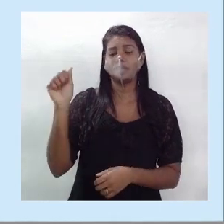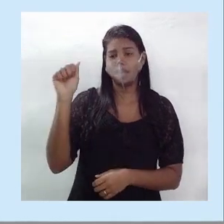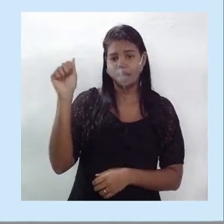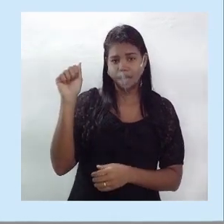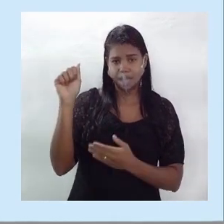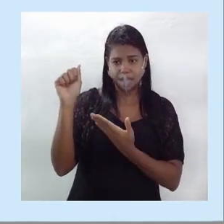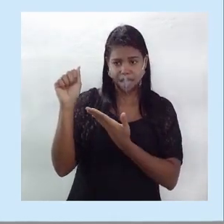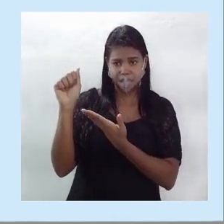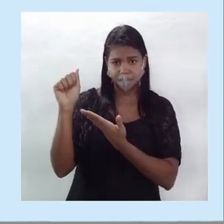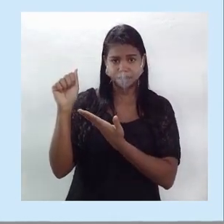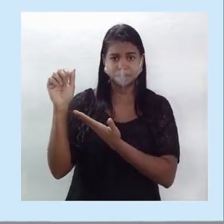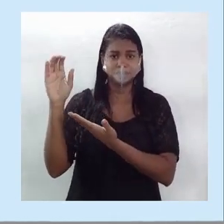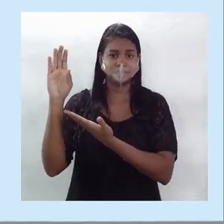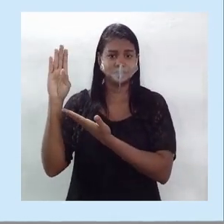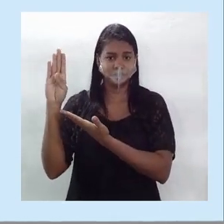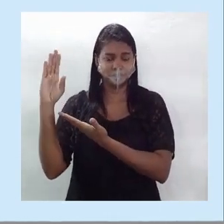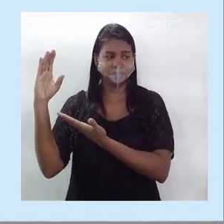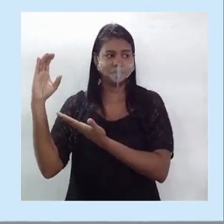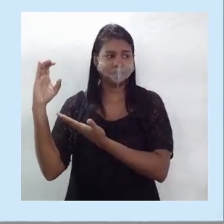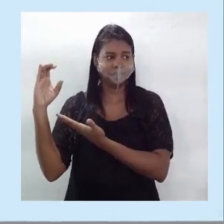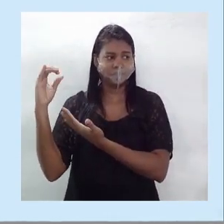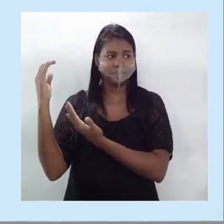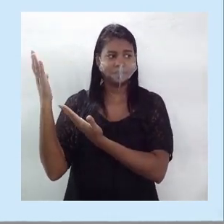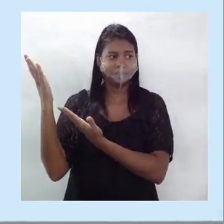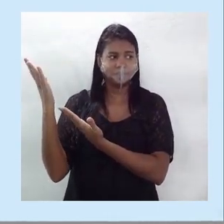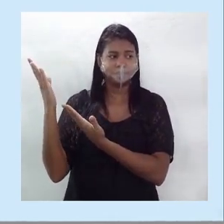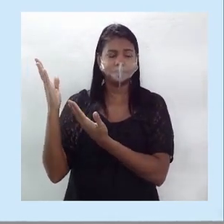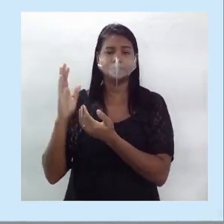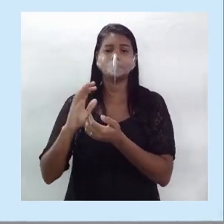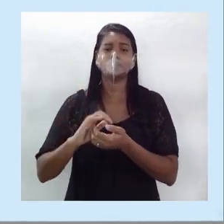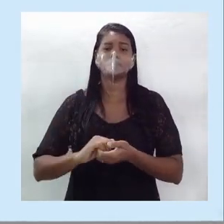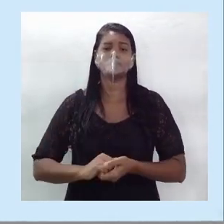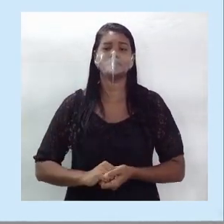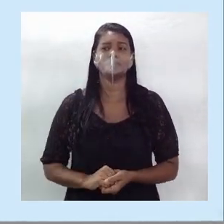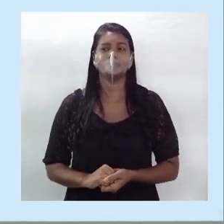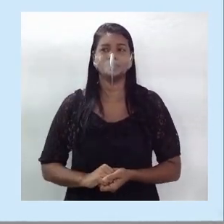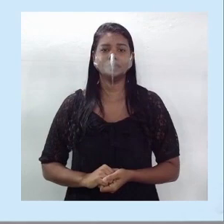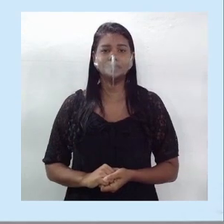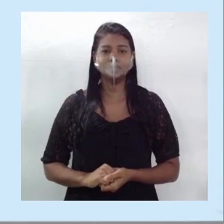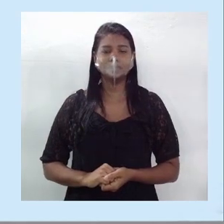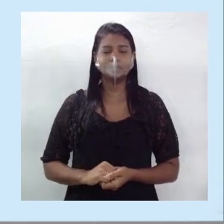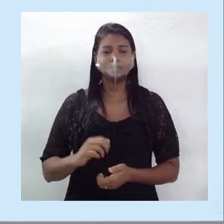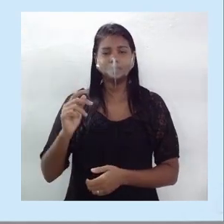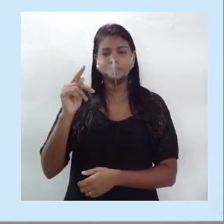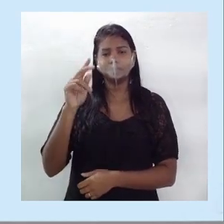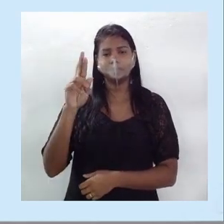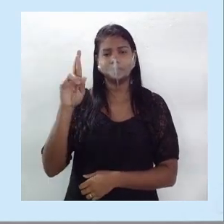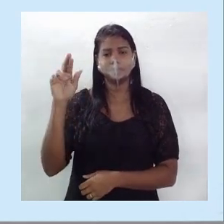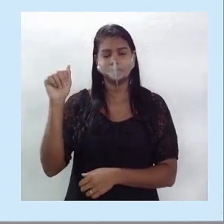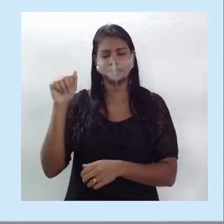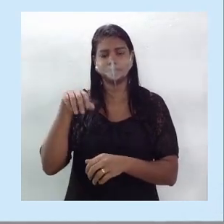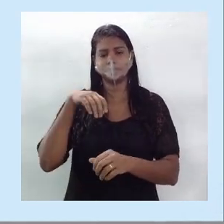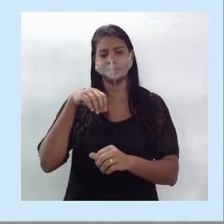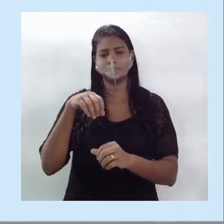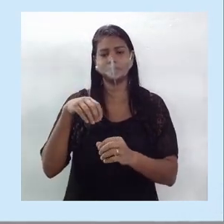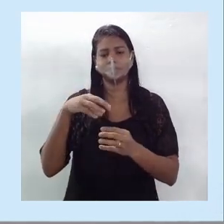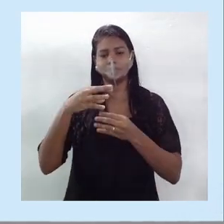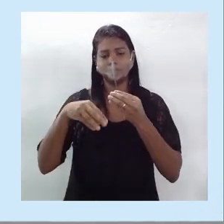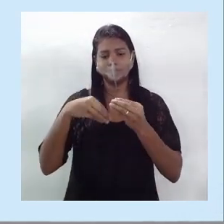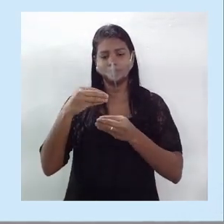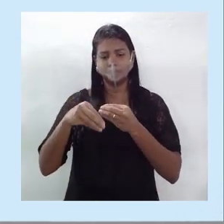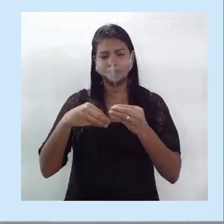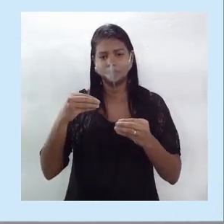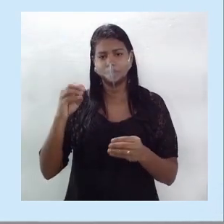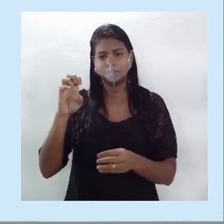quanto a substância B e a C, ali como substâncias puras, misturas